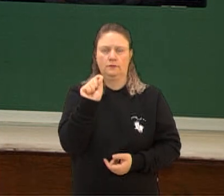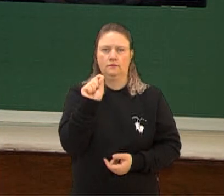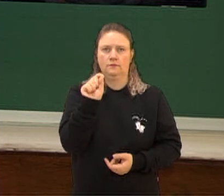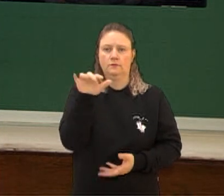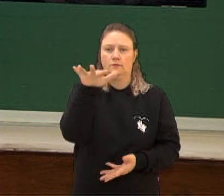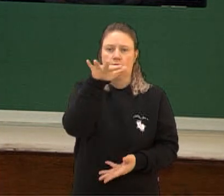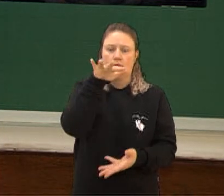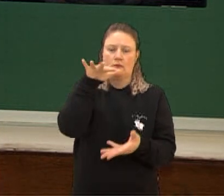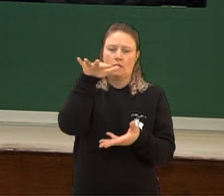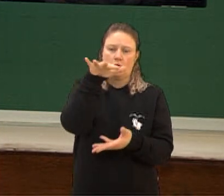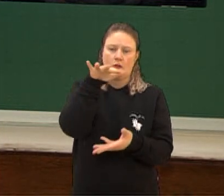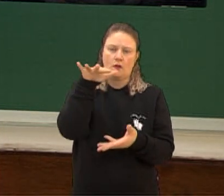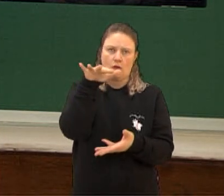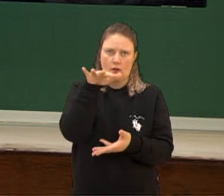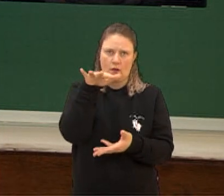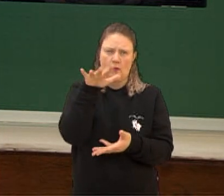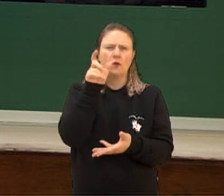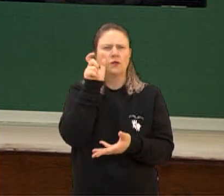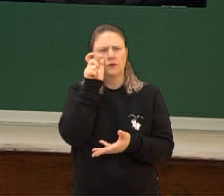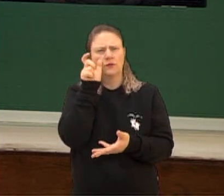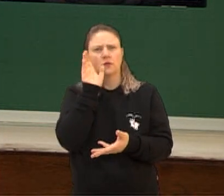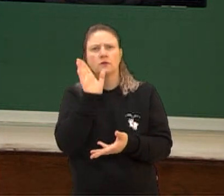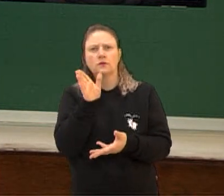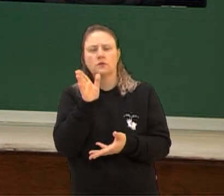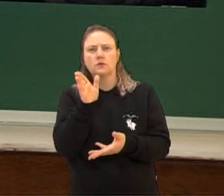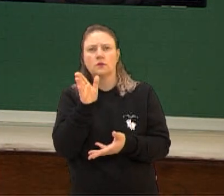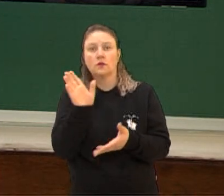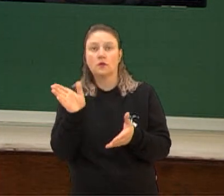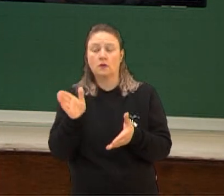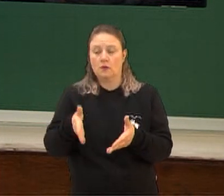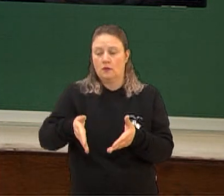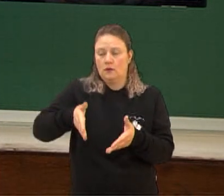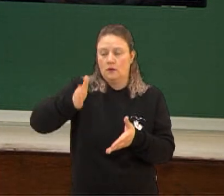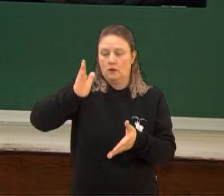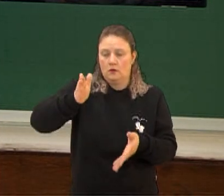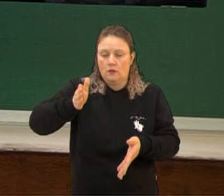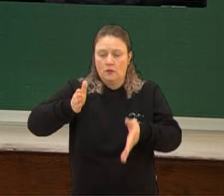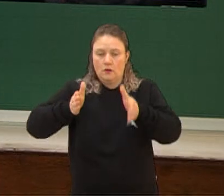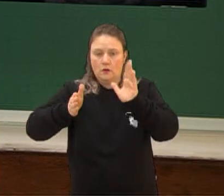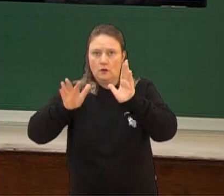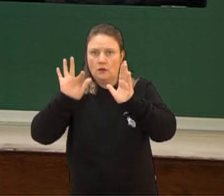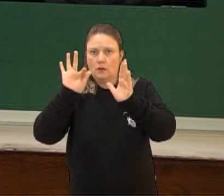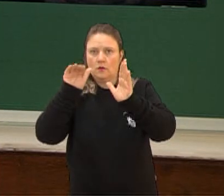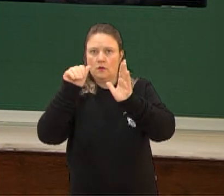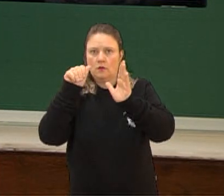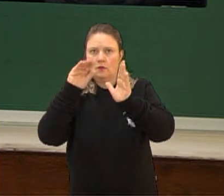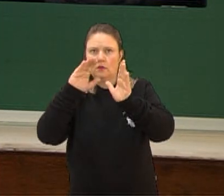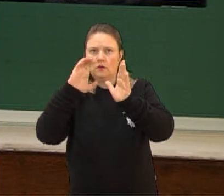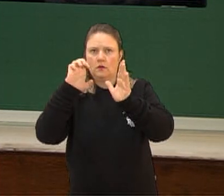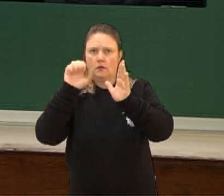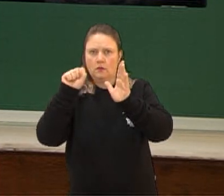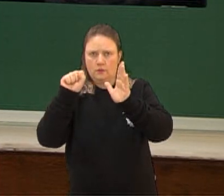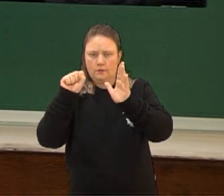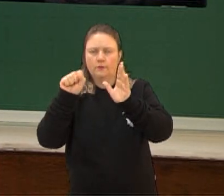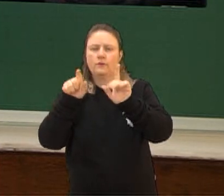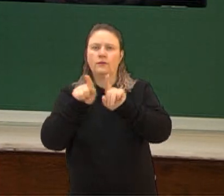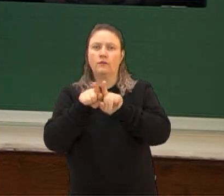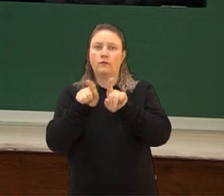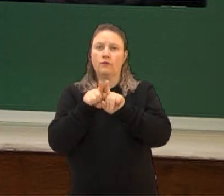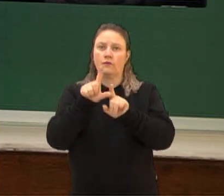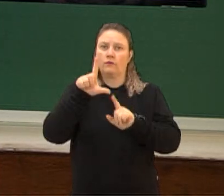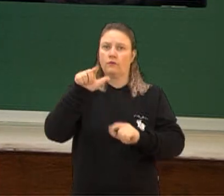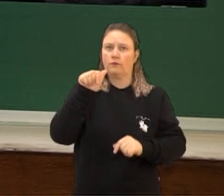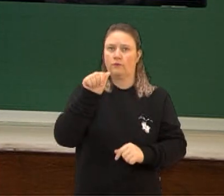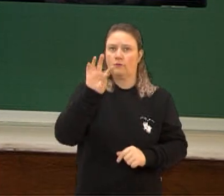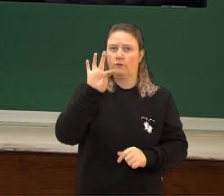de superfície de um prisma. Nós já vimos isso, mas superfície lateral é formada pelas faces. A área da lateral é a área